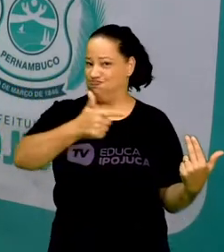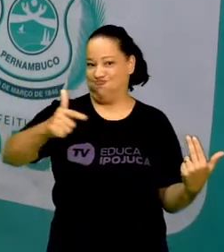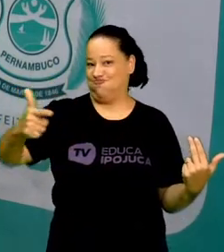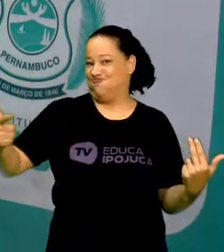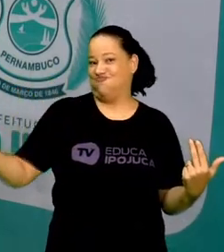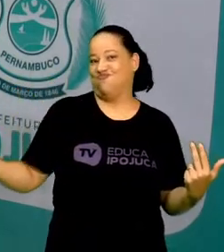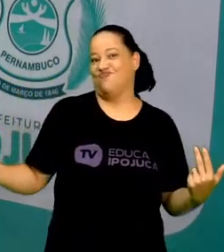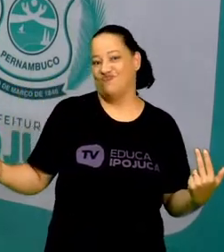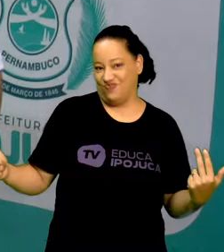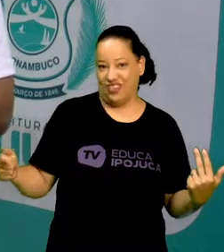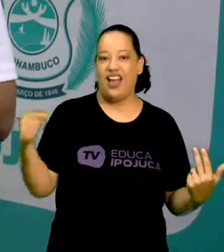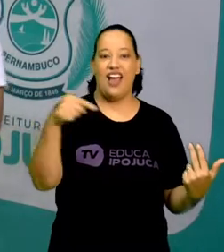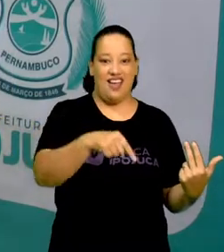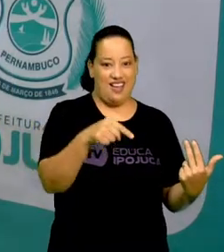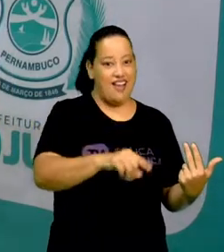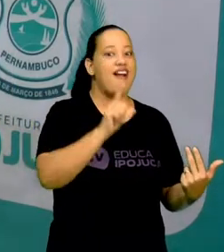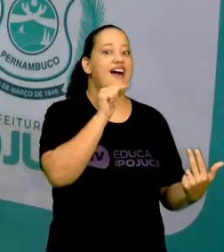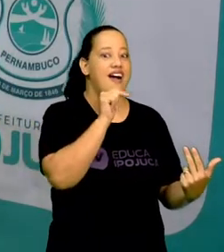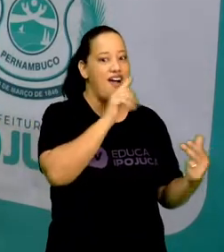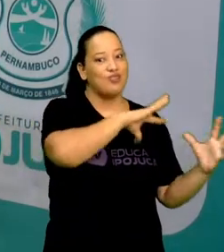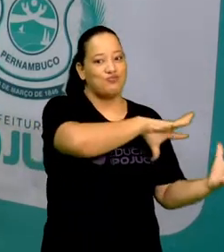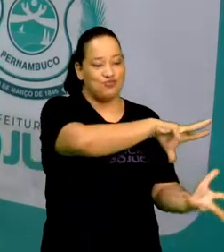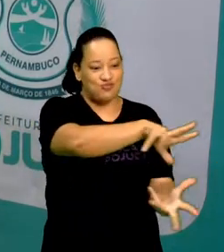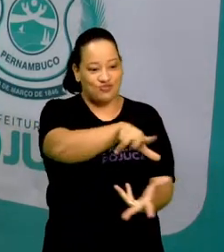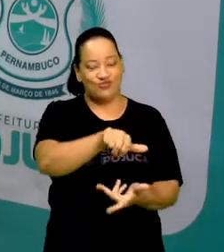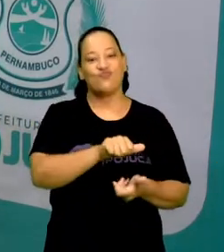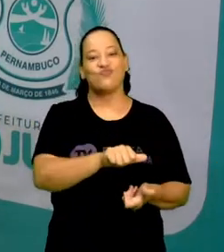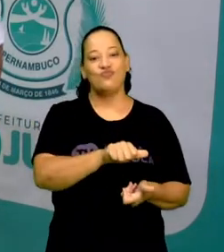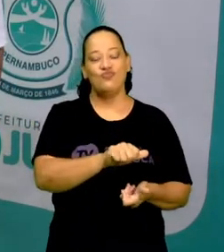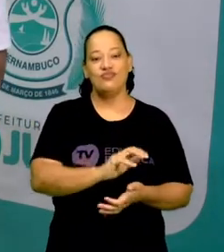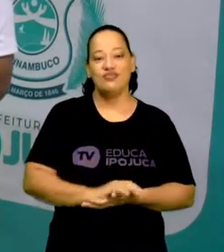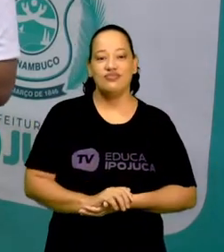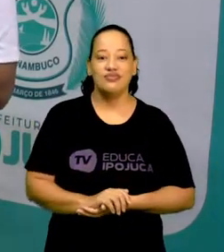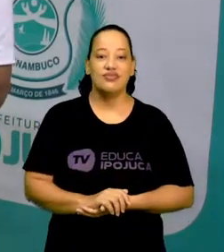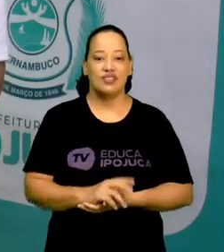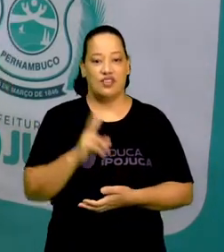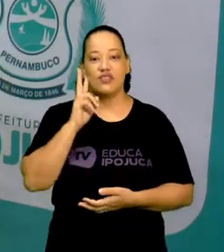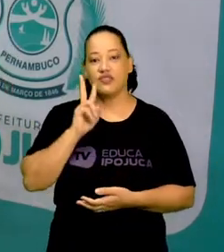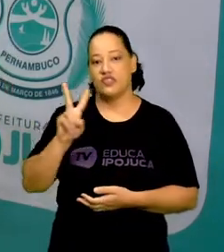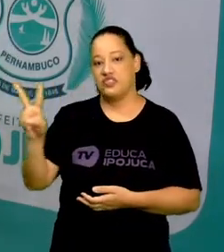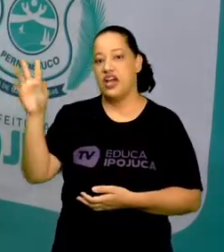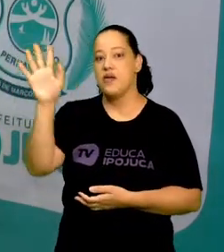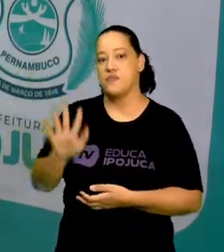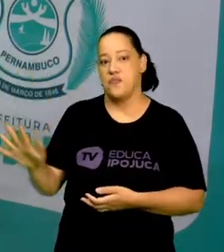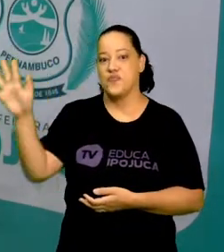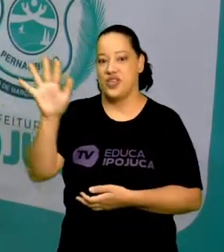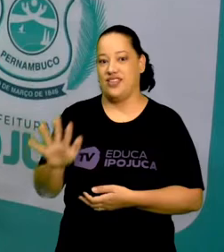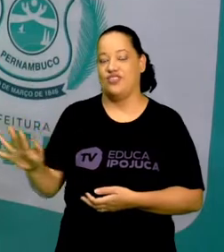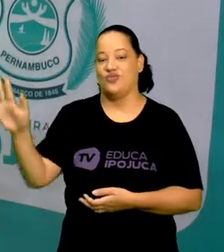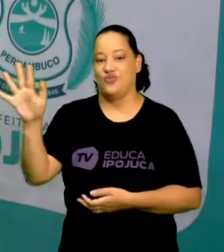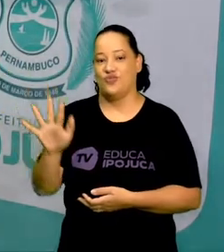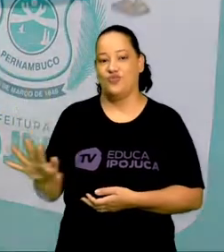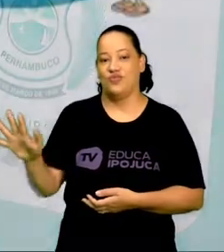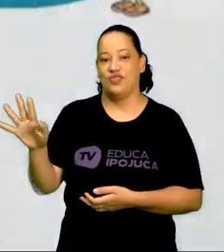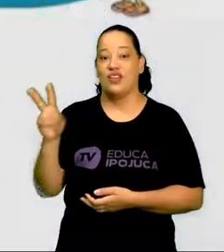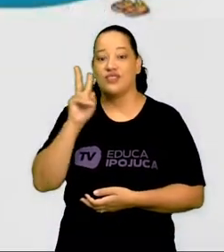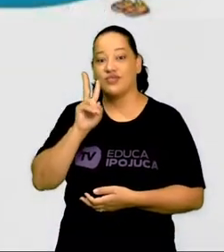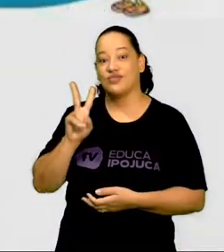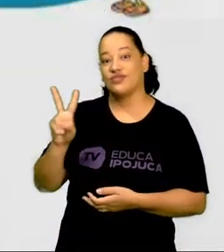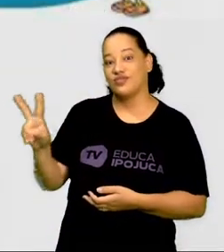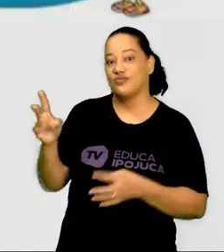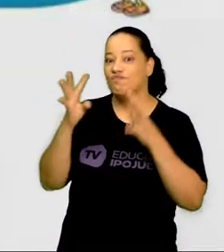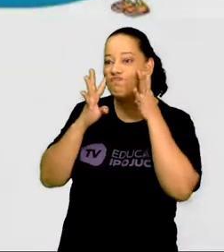Ou seja, planeta Água, né? E aí, essa imagem para vocês, mais uma vez, terem